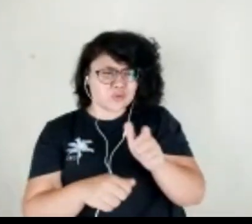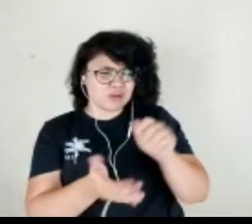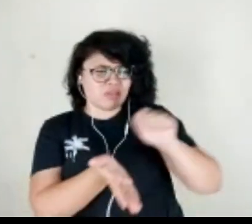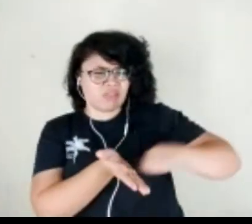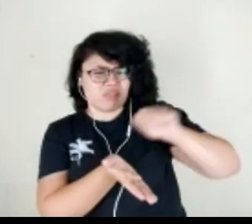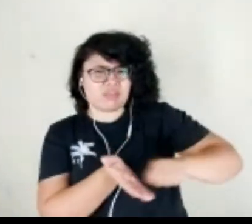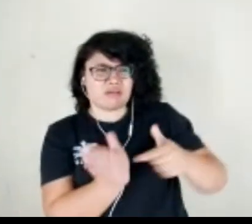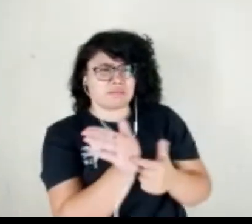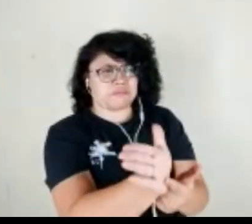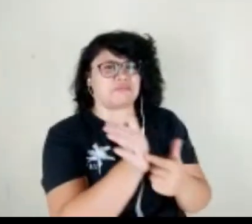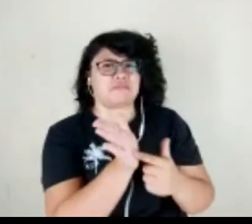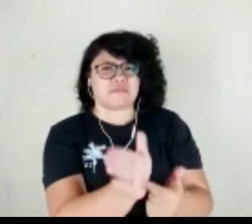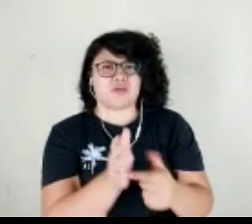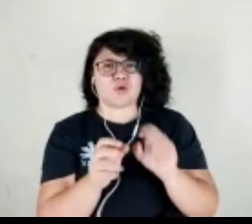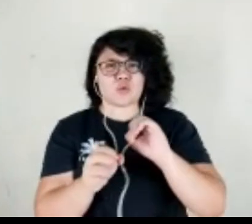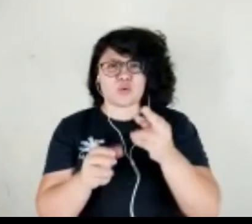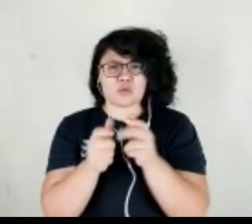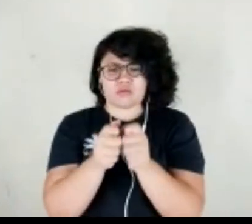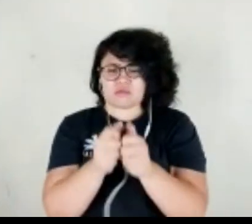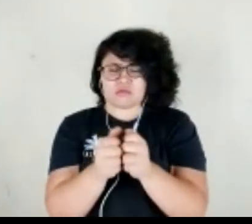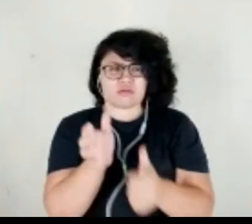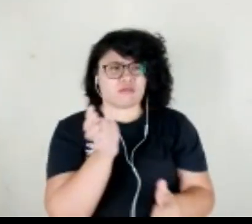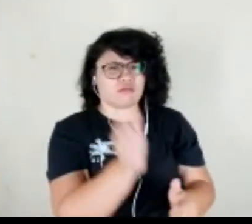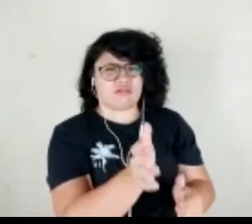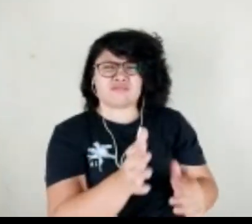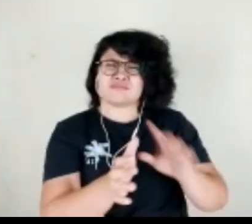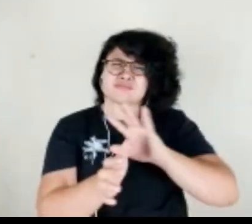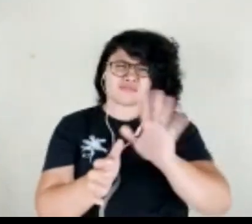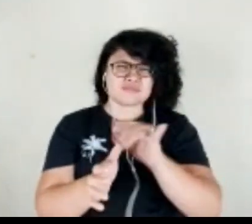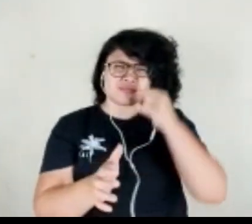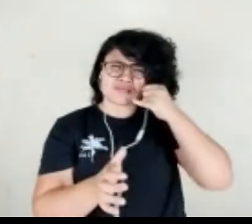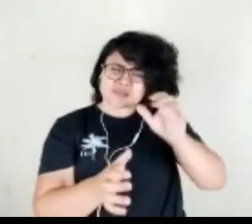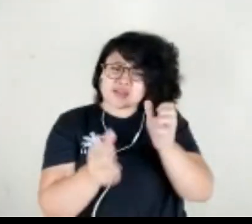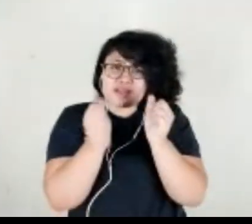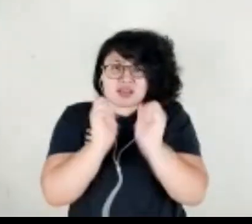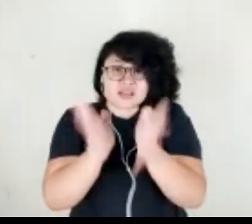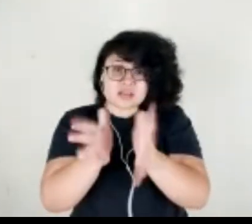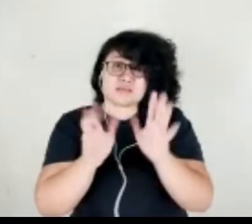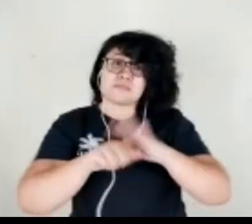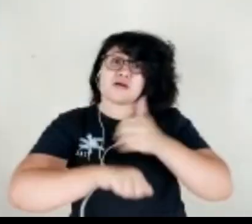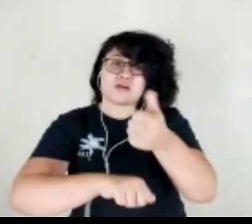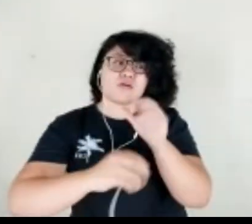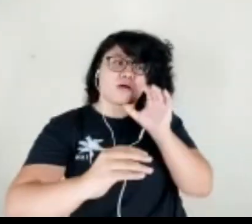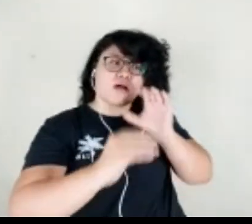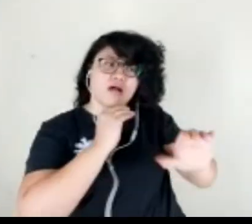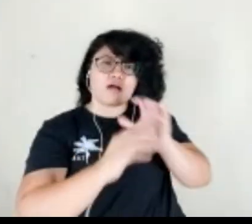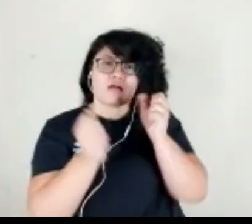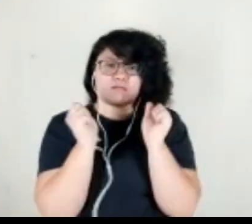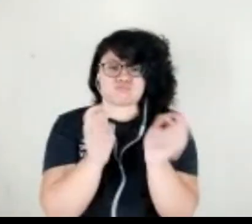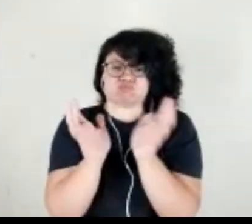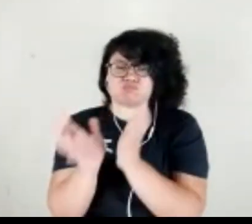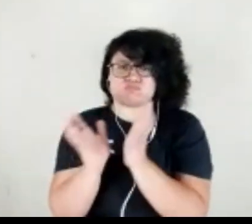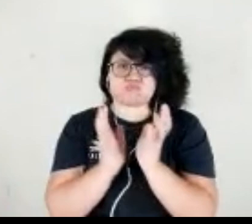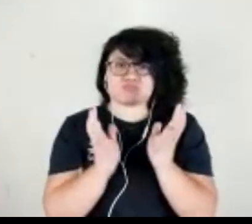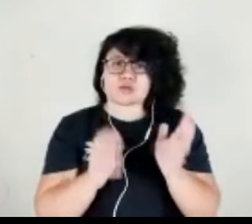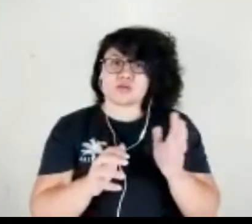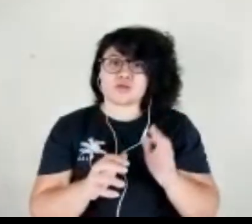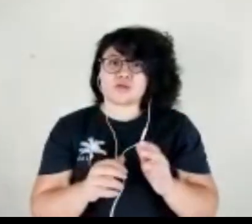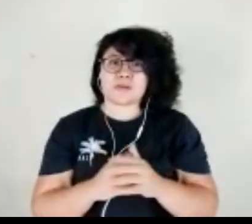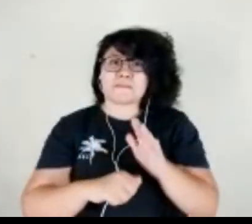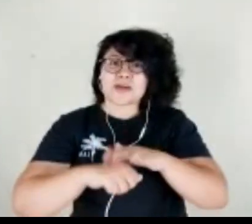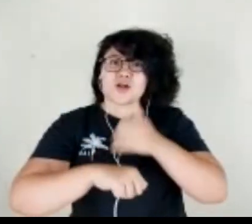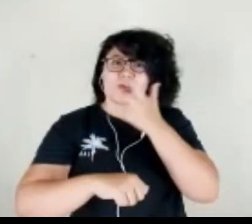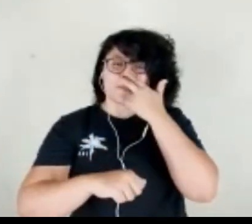do que pegar um texto de mensagem via celular e mostrar para o surdo para ele ler. Não seria mais fácil você se adaptar